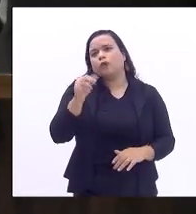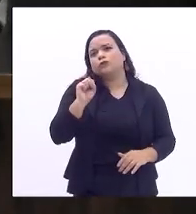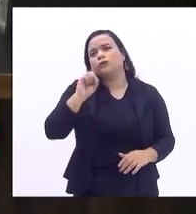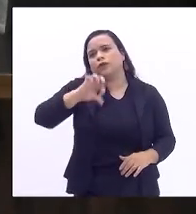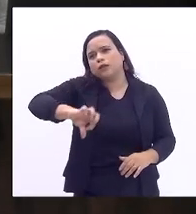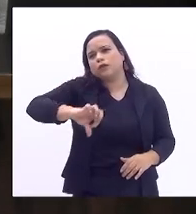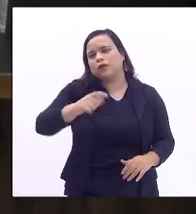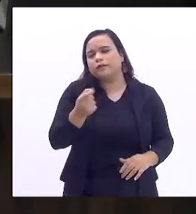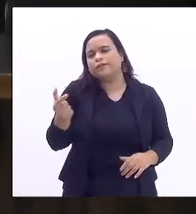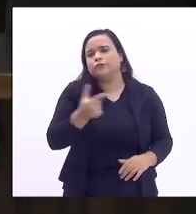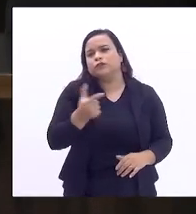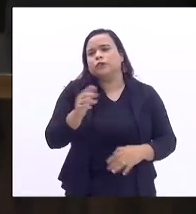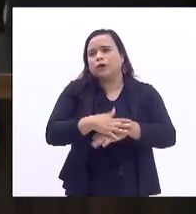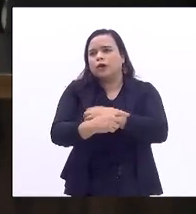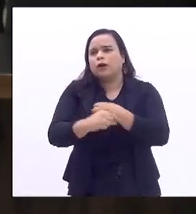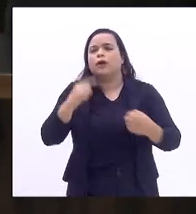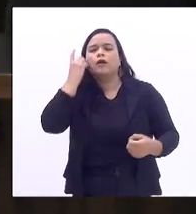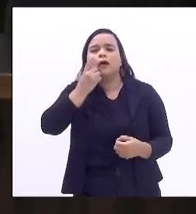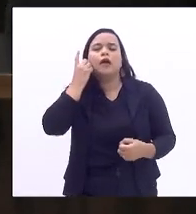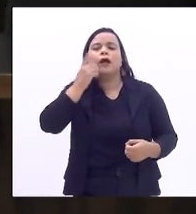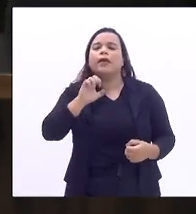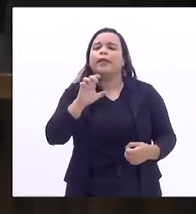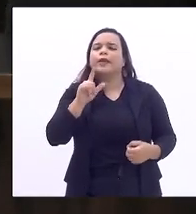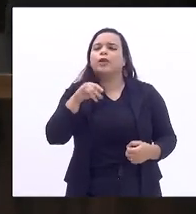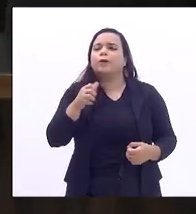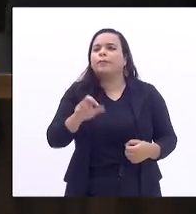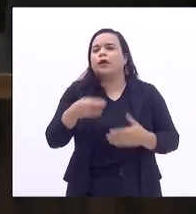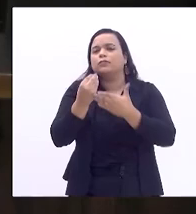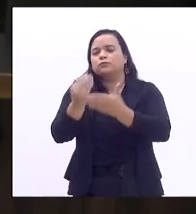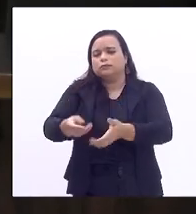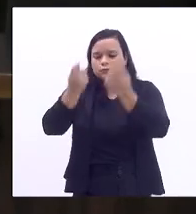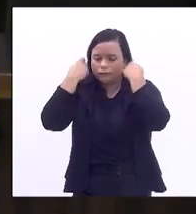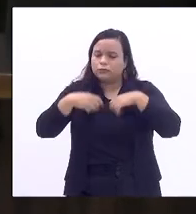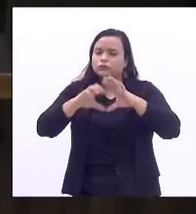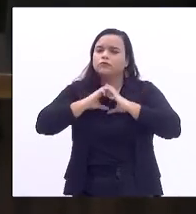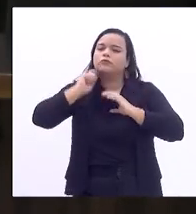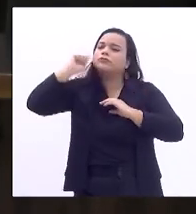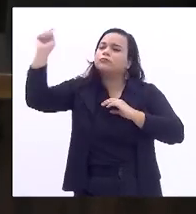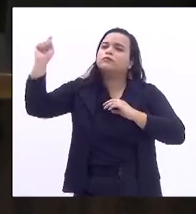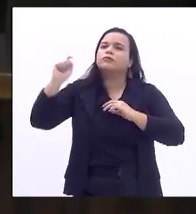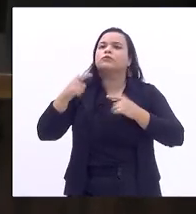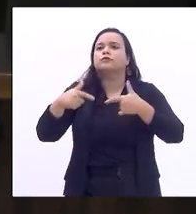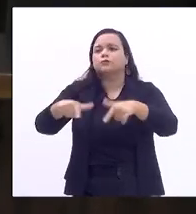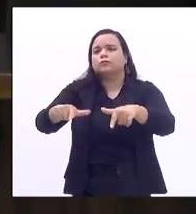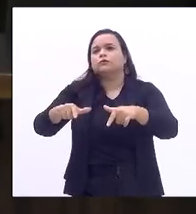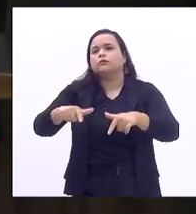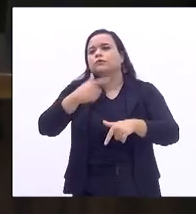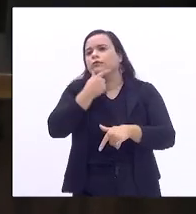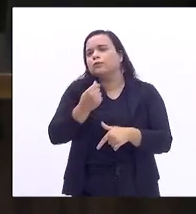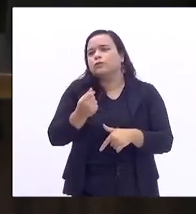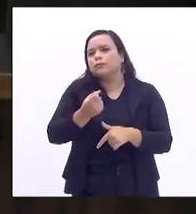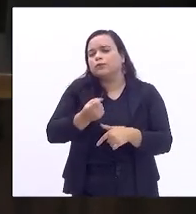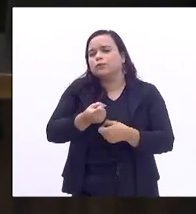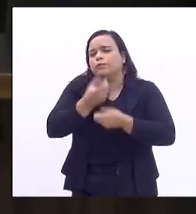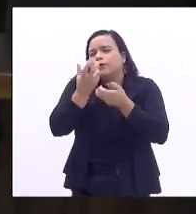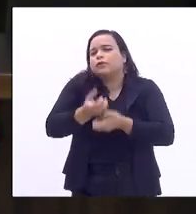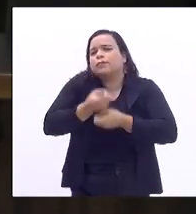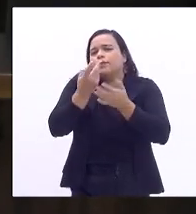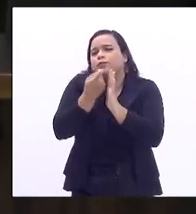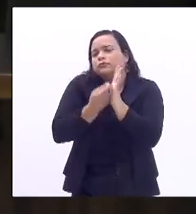1289 de 22 de autoria Deputado Aliomar Coelho consegue a medalha Tiradentes e respectivo diploma ao compositor Toninho geraes